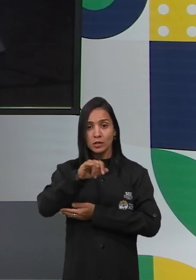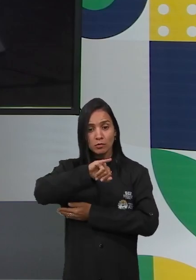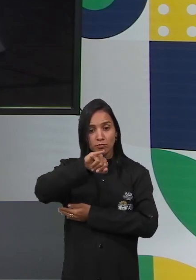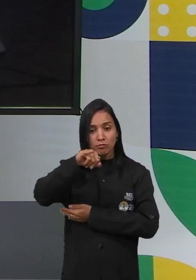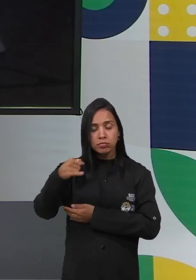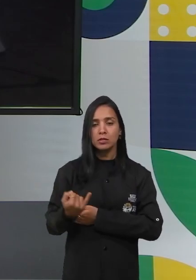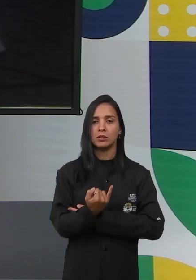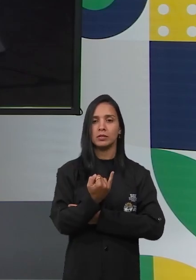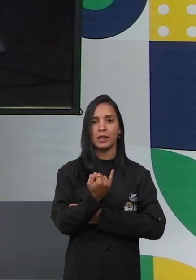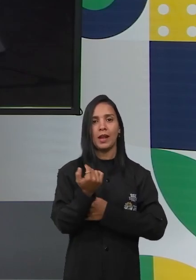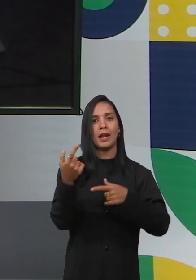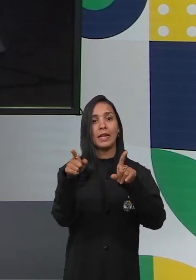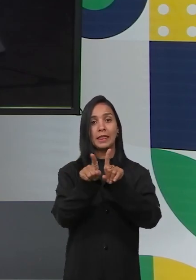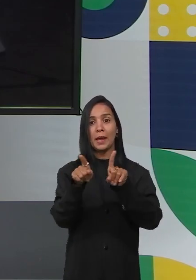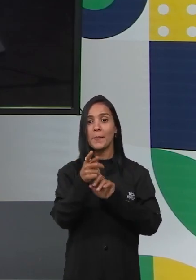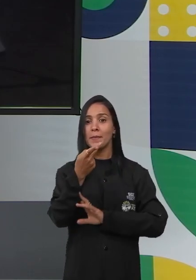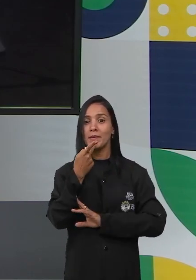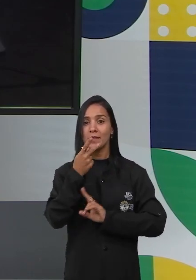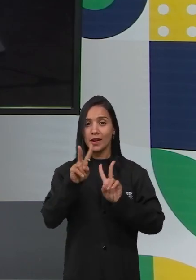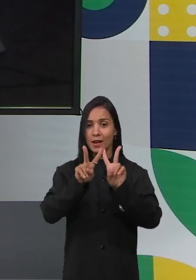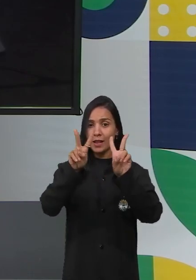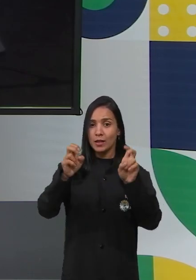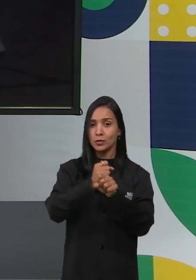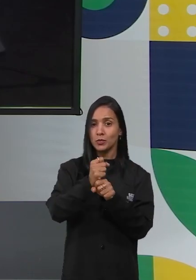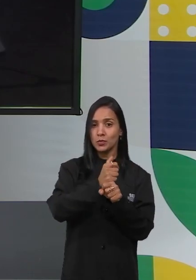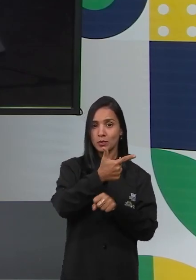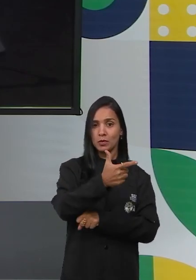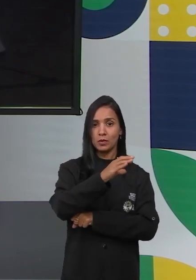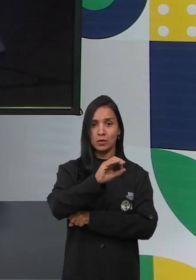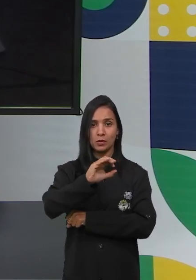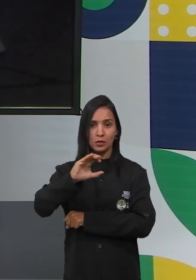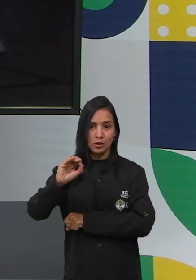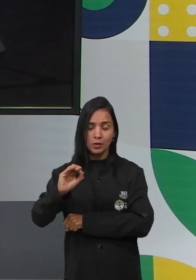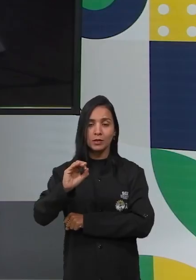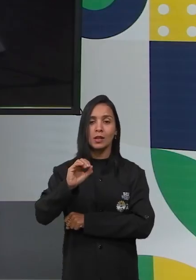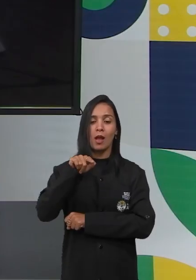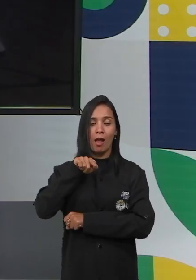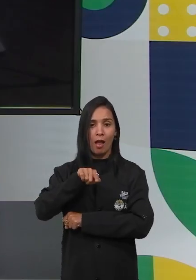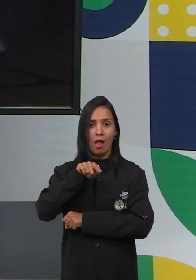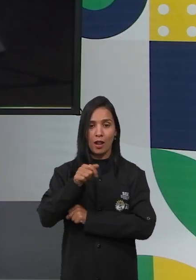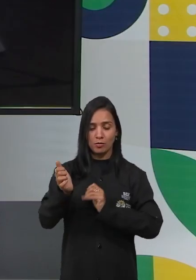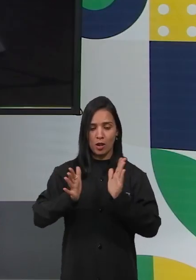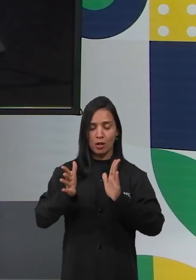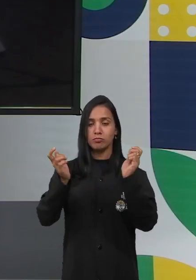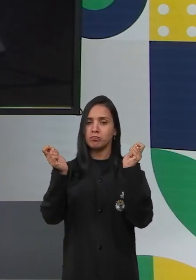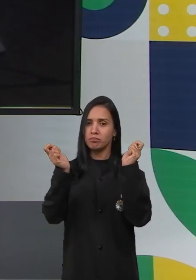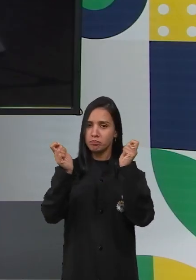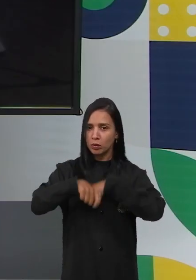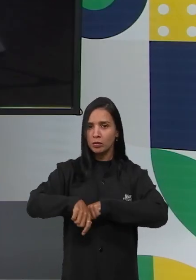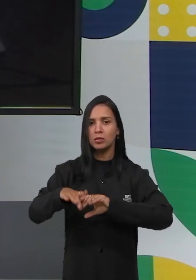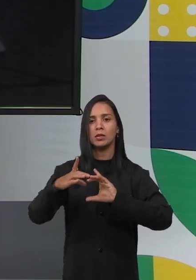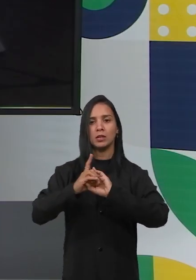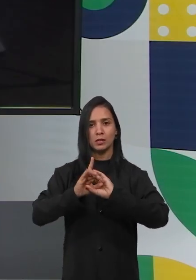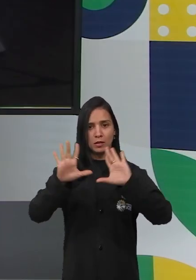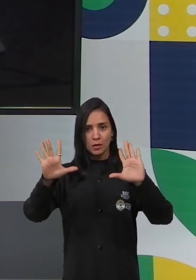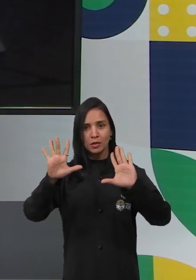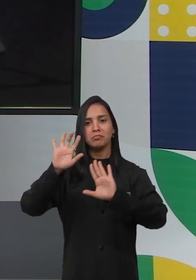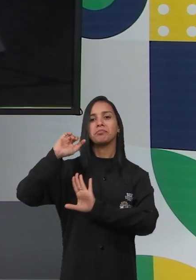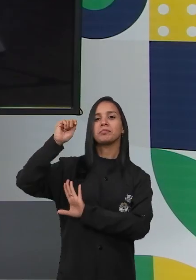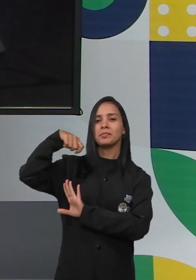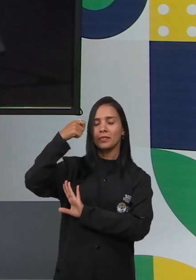falar dos anos 2000, quando foi possível já ter acesso à democracia e os artistas